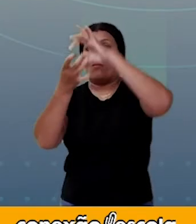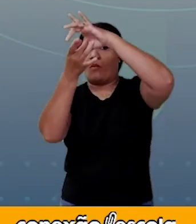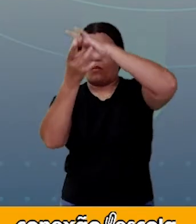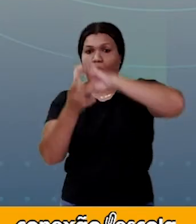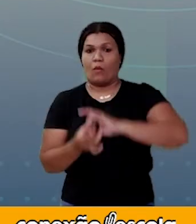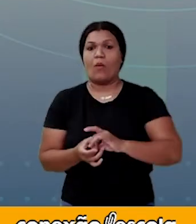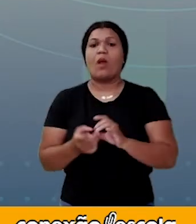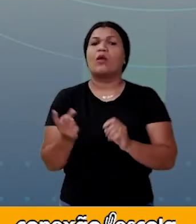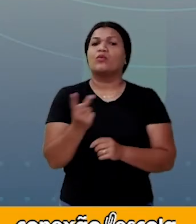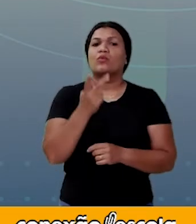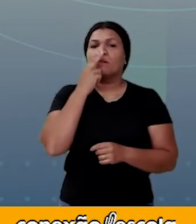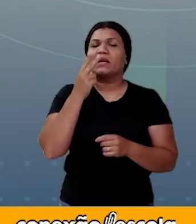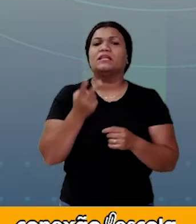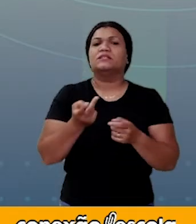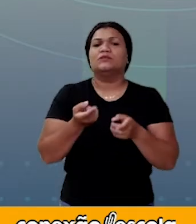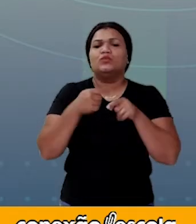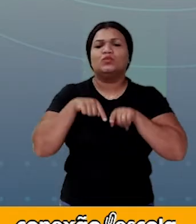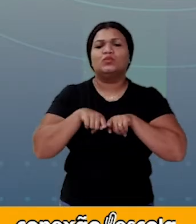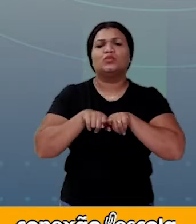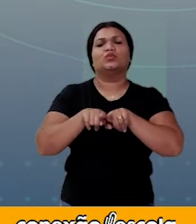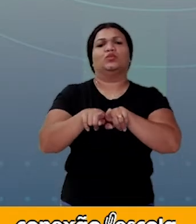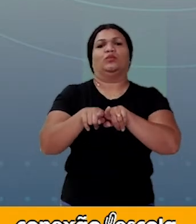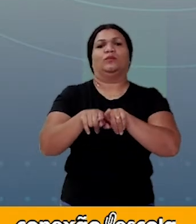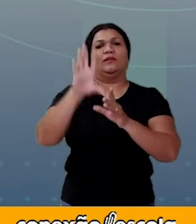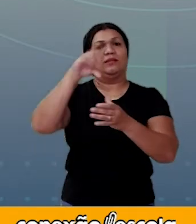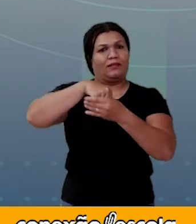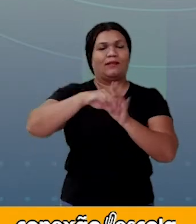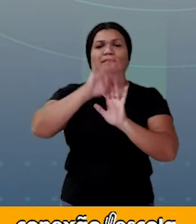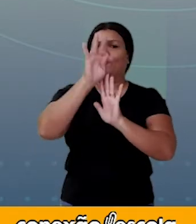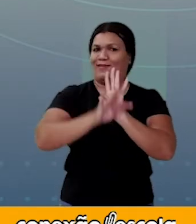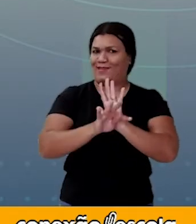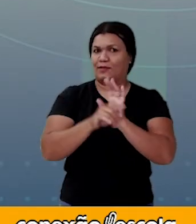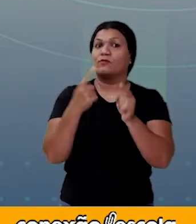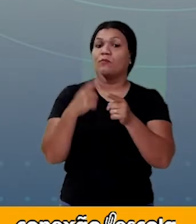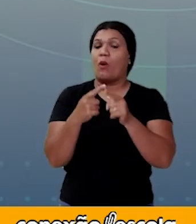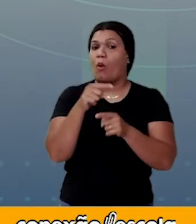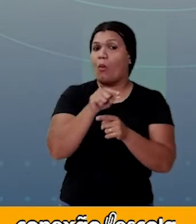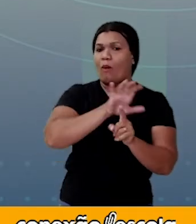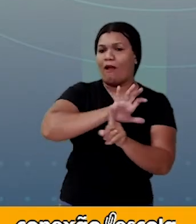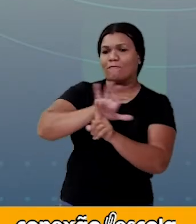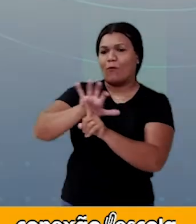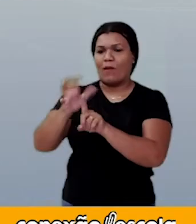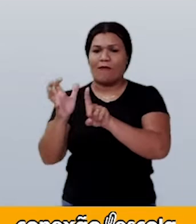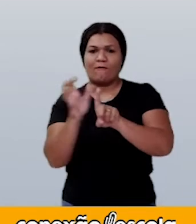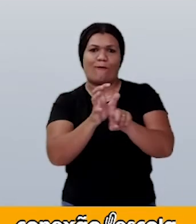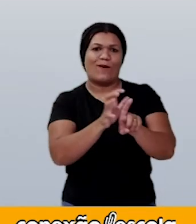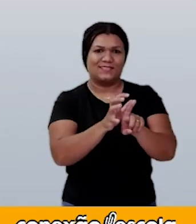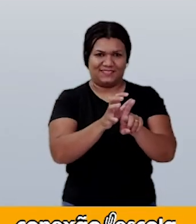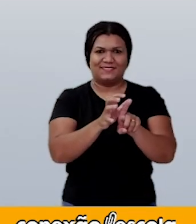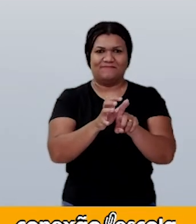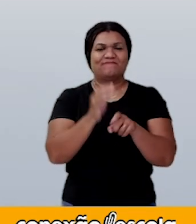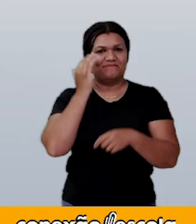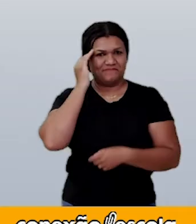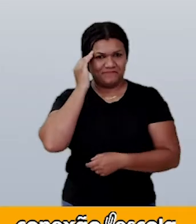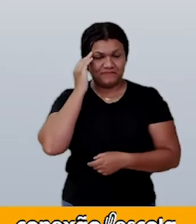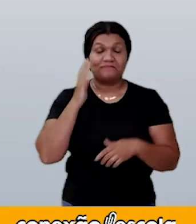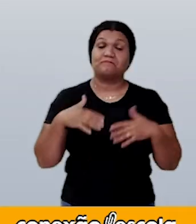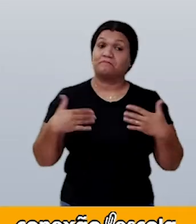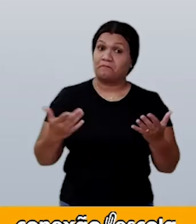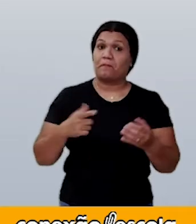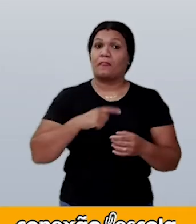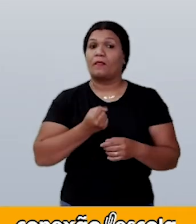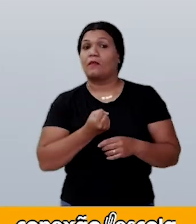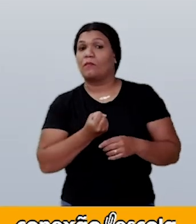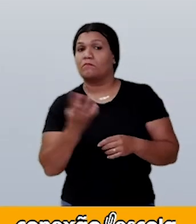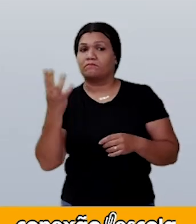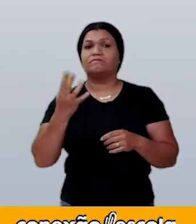elas caminham no texto juntas, porque, de fato, uma acaba interferindo na outra. Há uma série de recursos